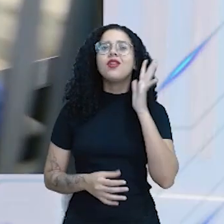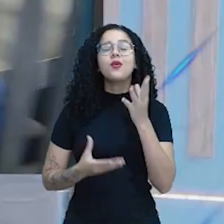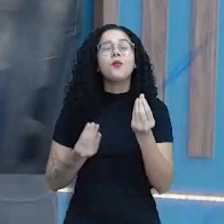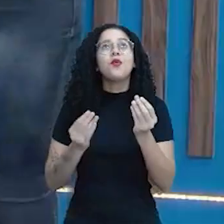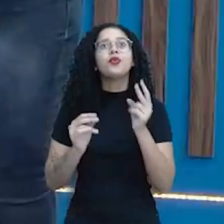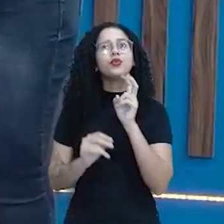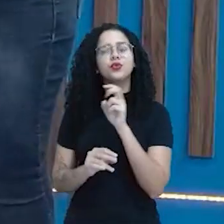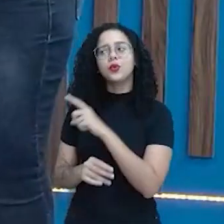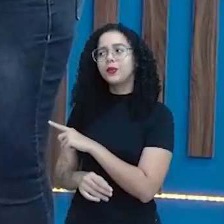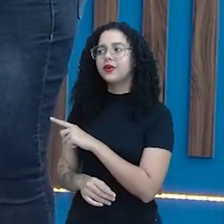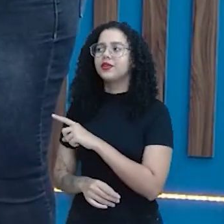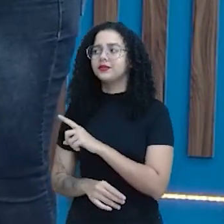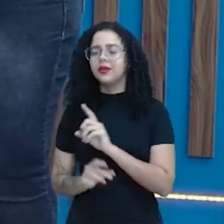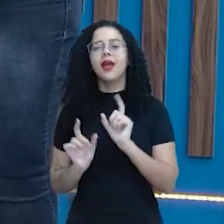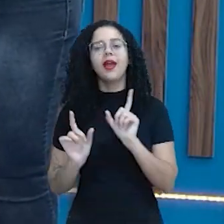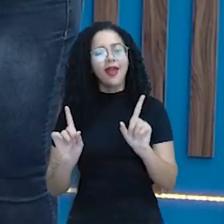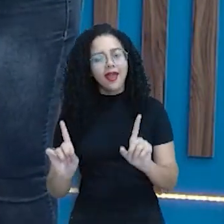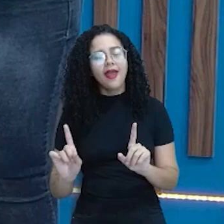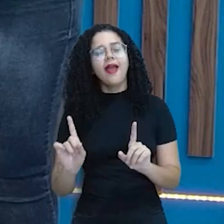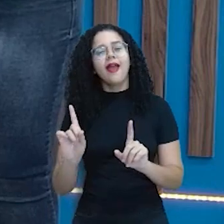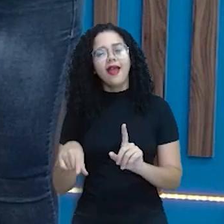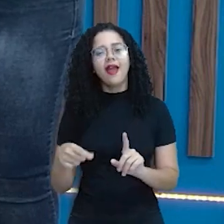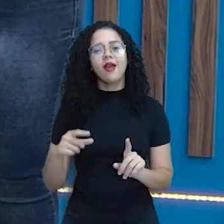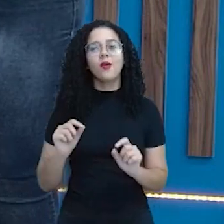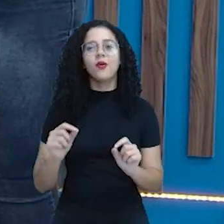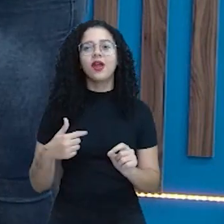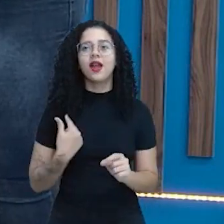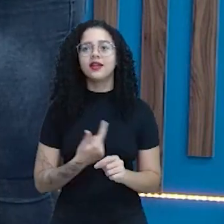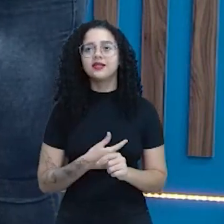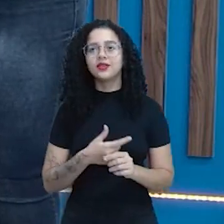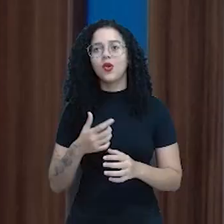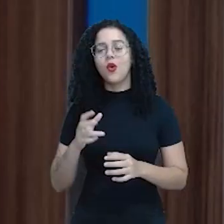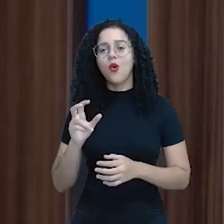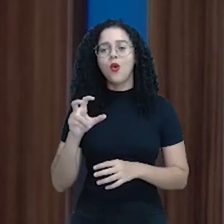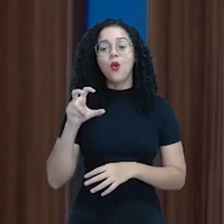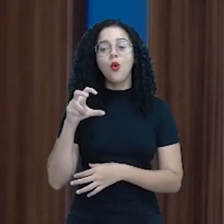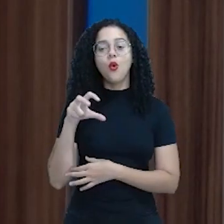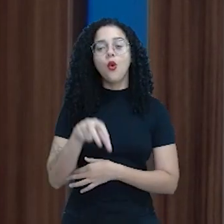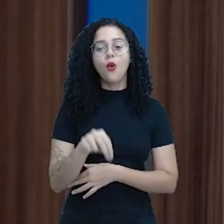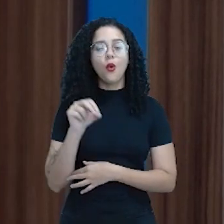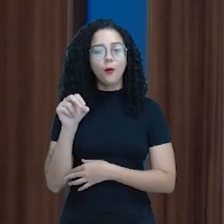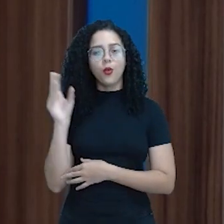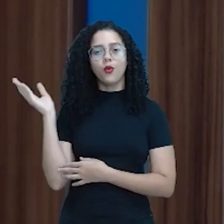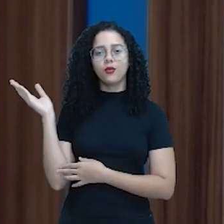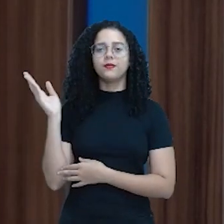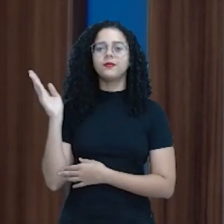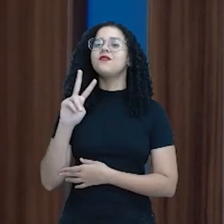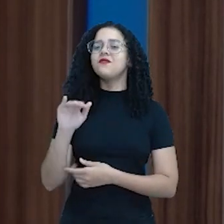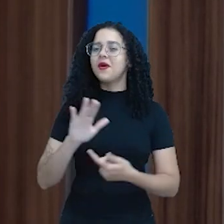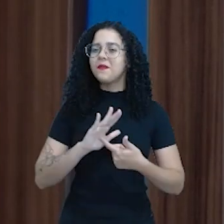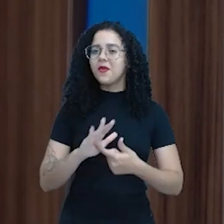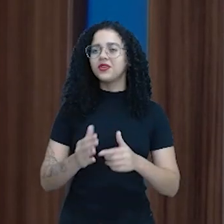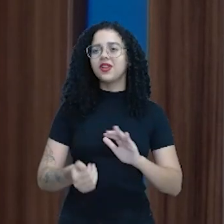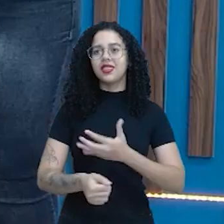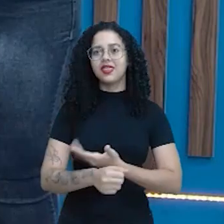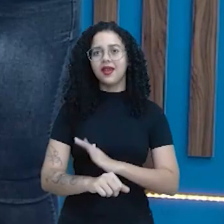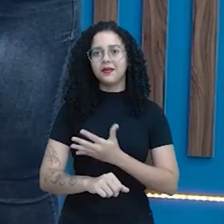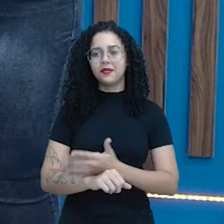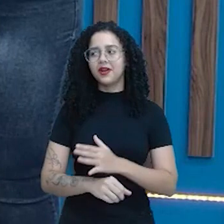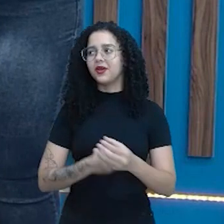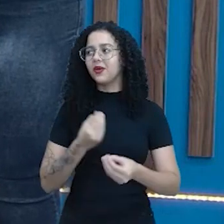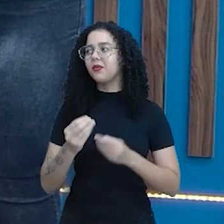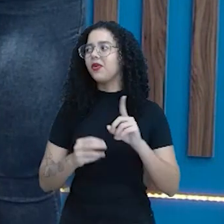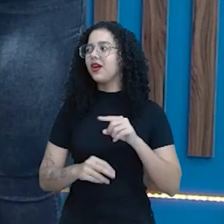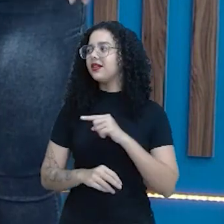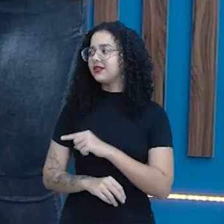isso. E é o que o nosso coleguinha aqui, nosso robô Now, Exatamente. vai mostrar um pouquinho na prática como é